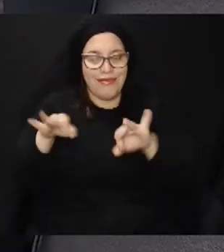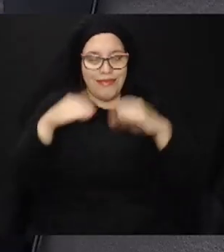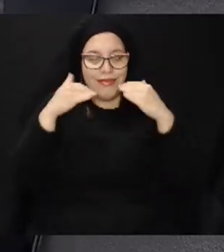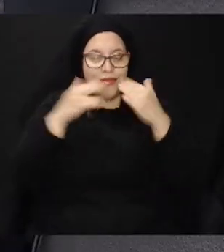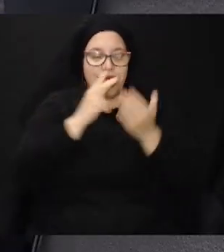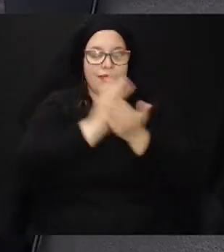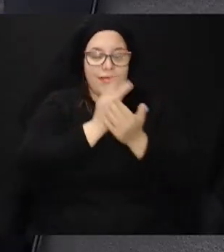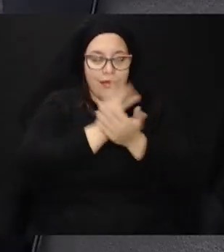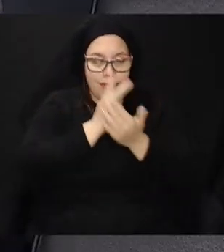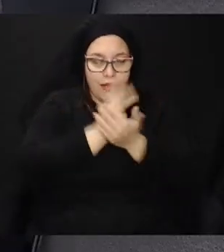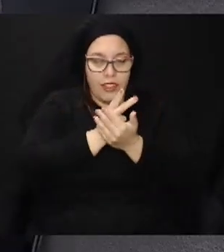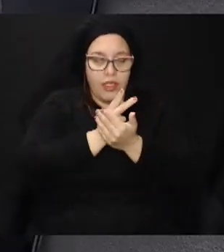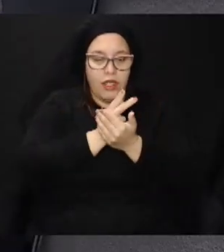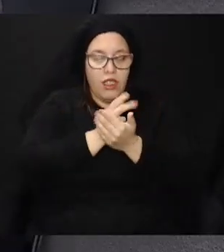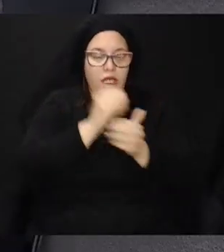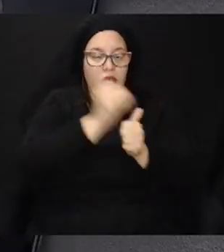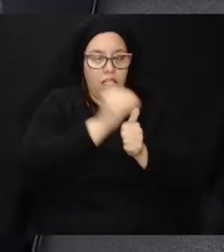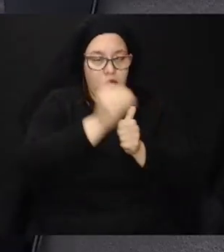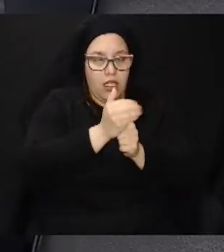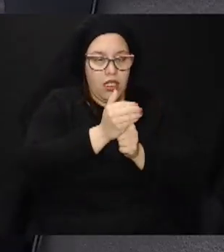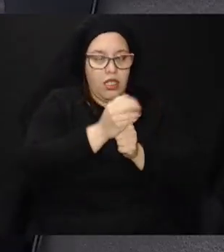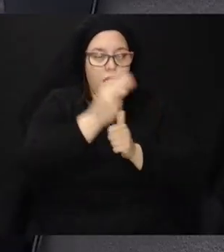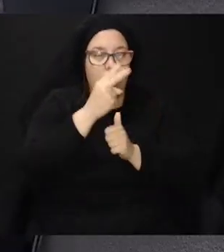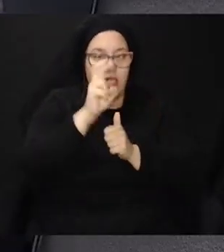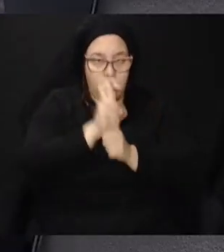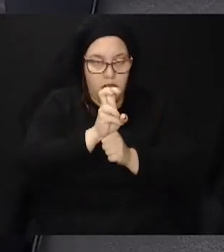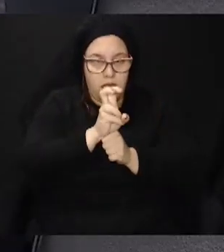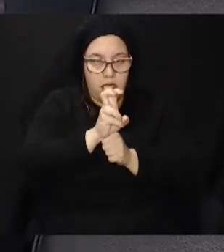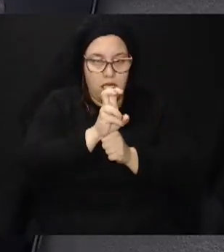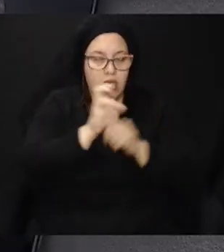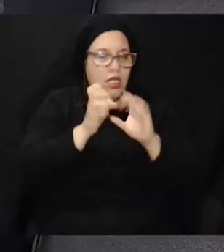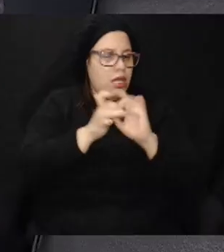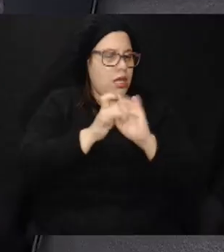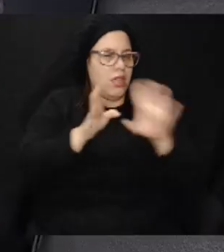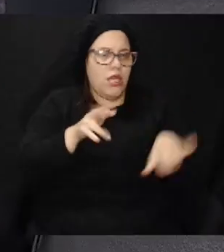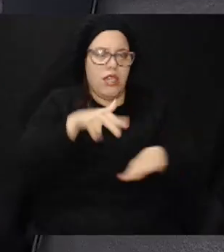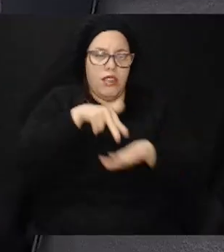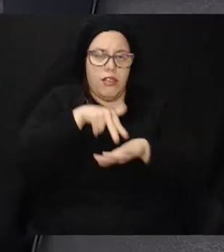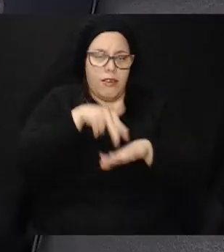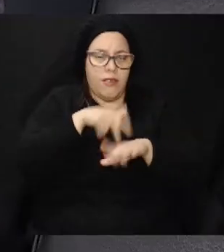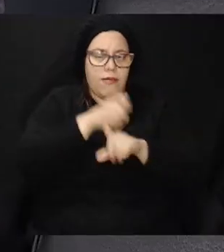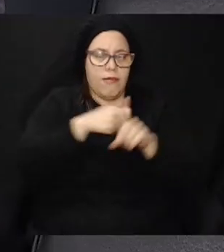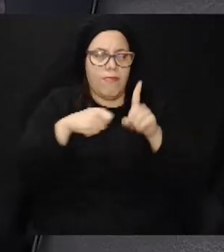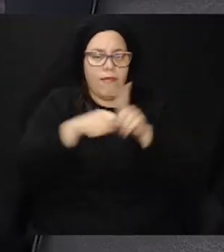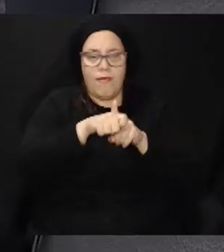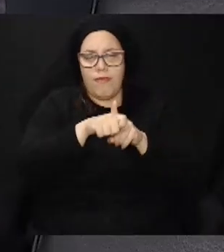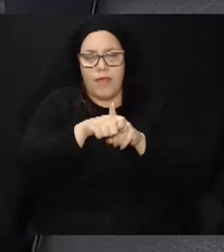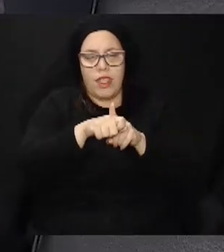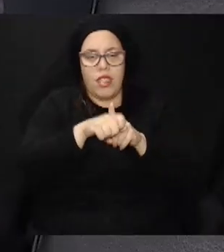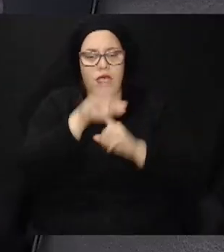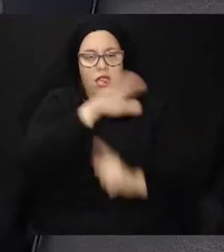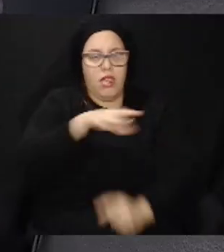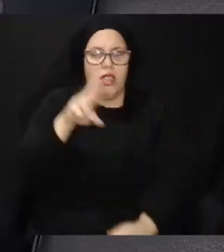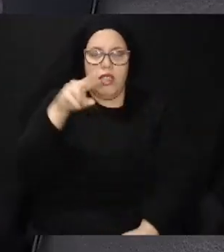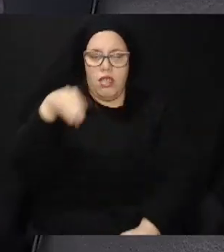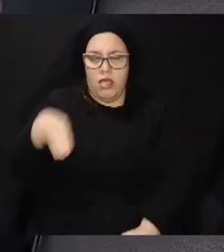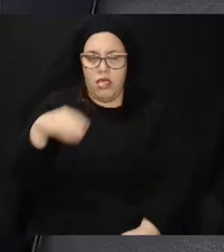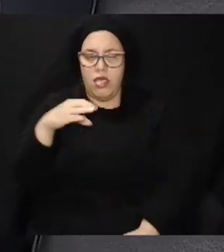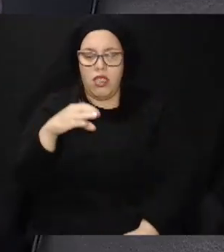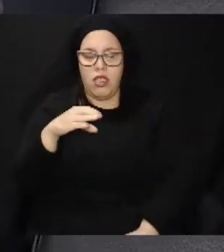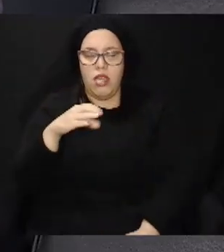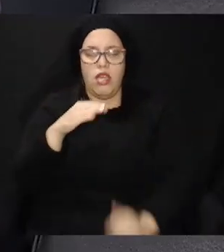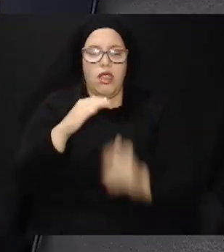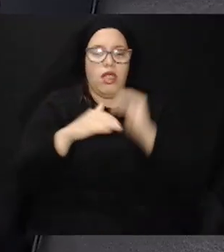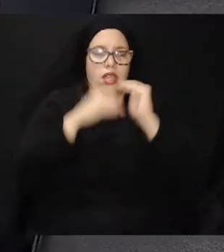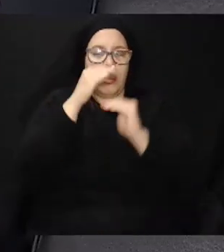O nosso gabinete, o Gabinete 25, está à disposição da sociedade campineira e da região metropolitana para desenvolvermos